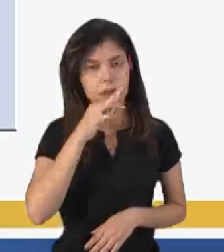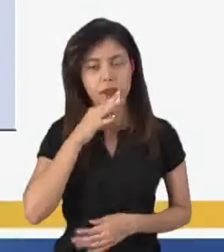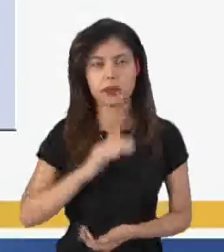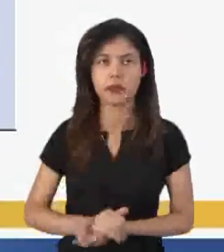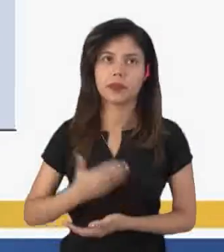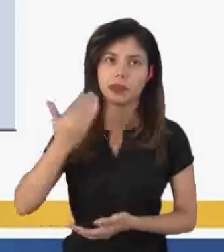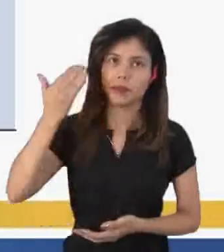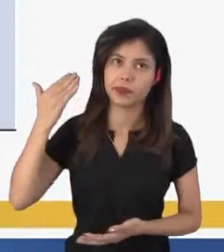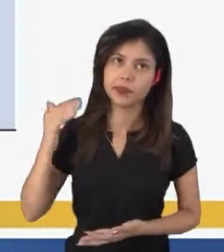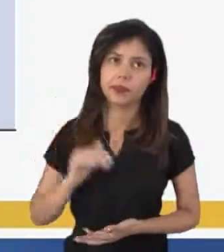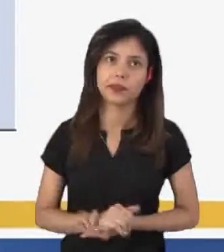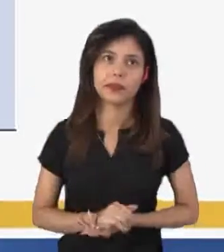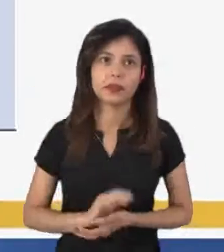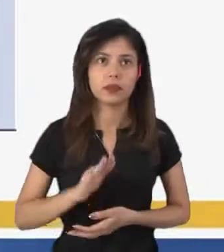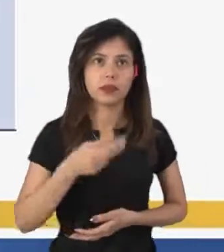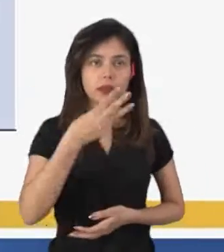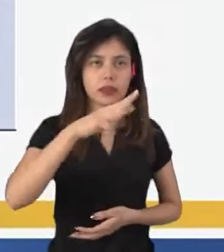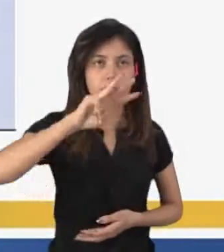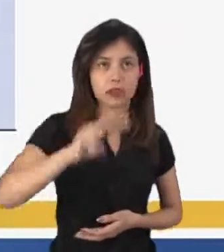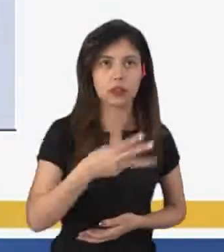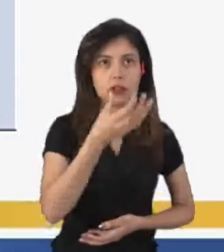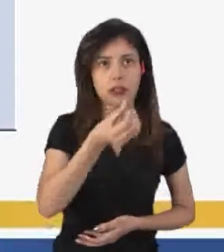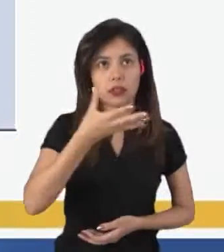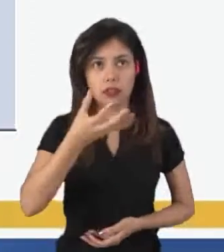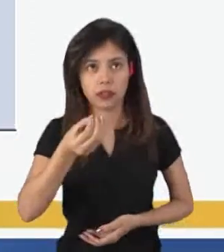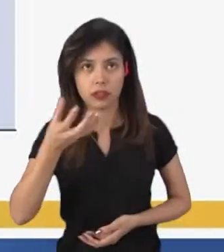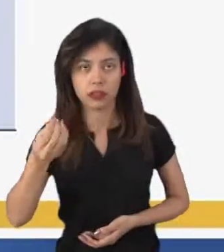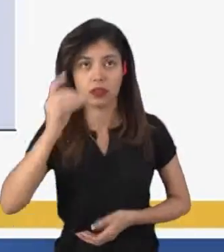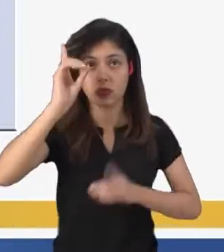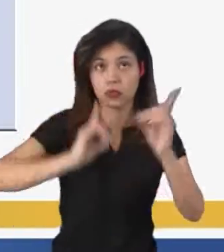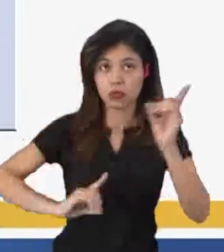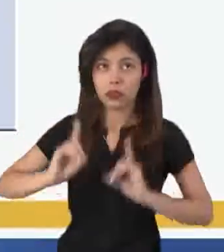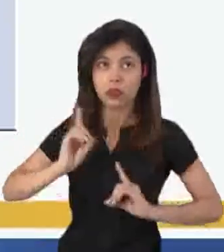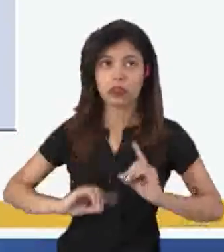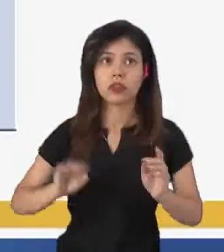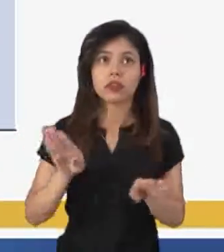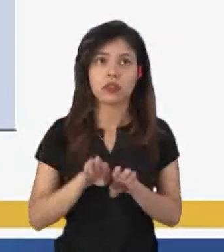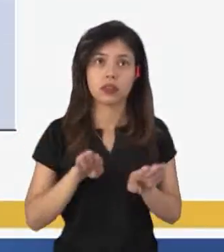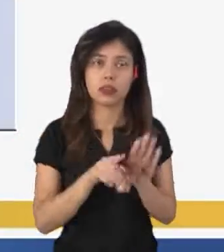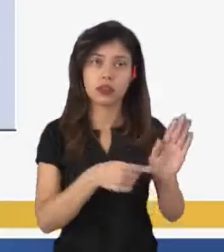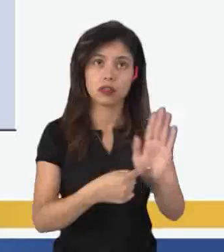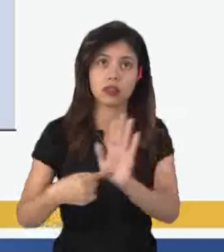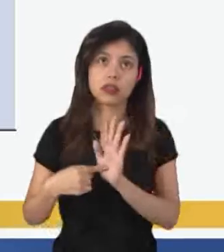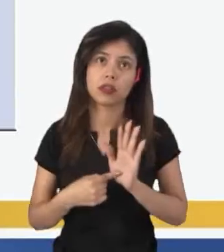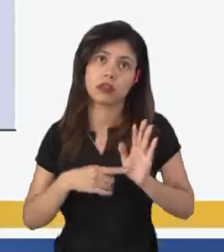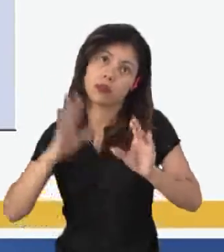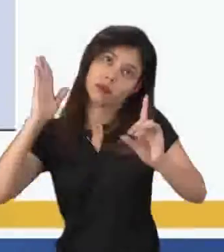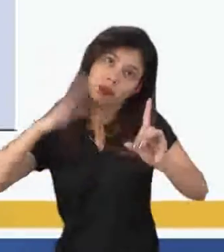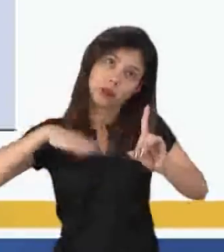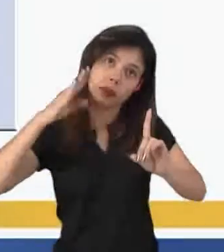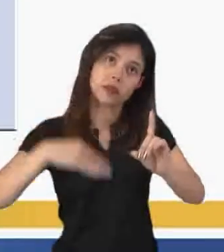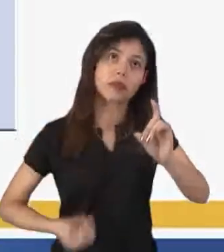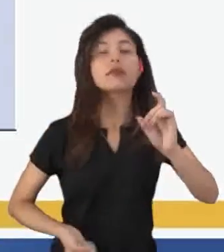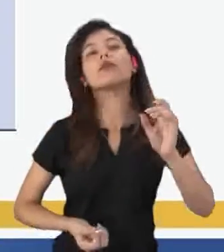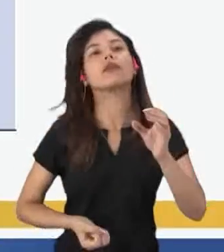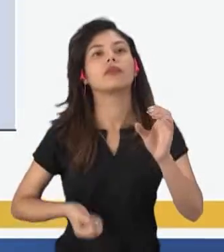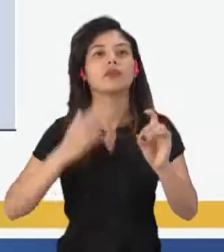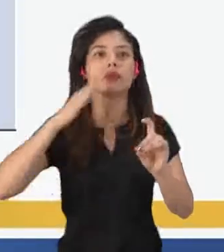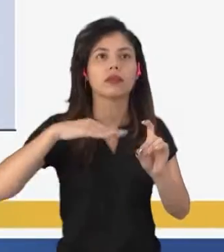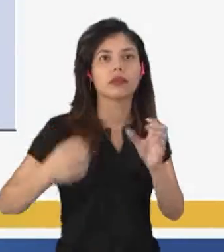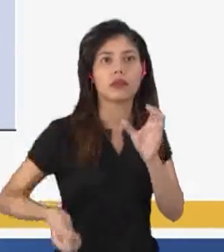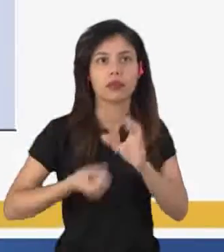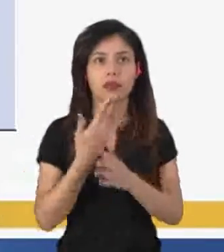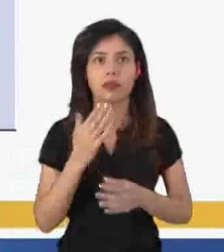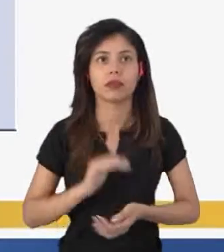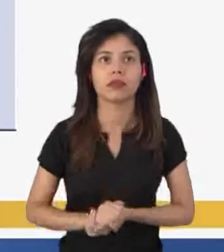cuneiformes, com cerca de 3.600 deuses, devidamente registrado, tinha um mito da criação,